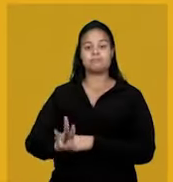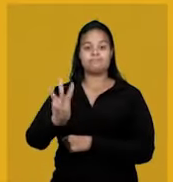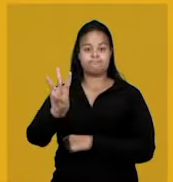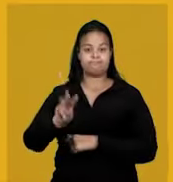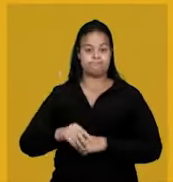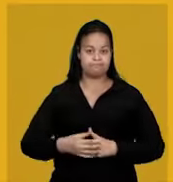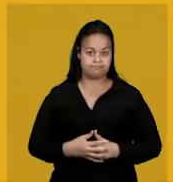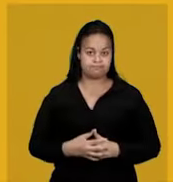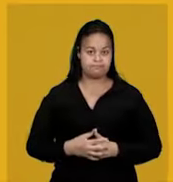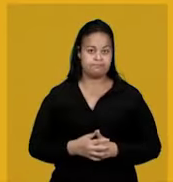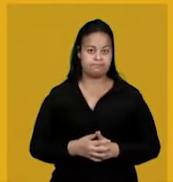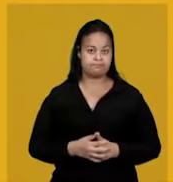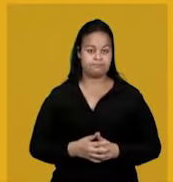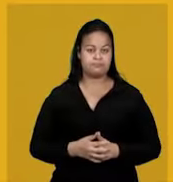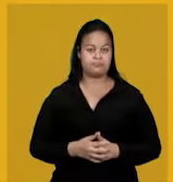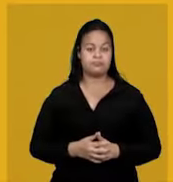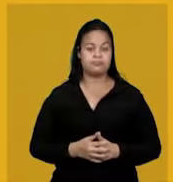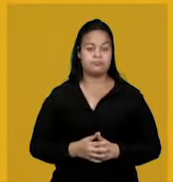watts.